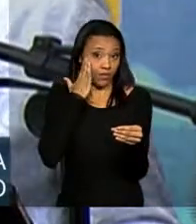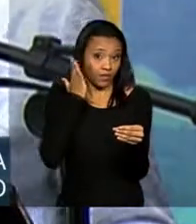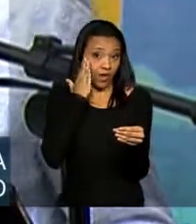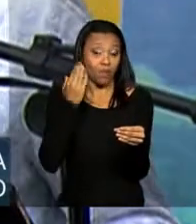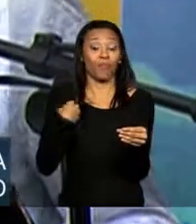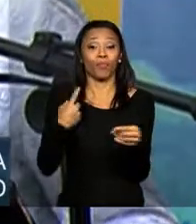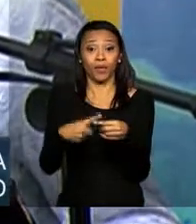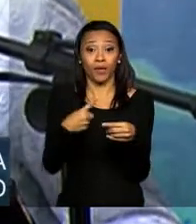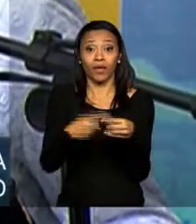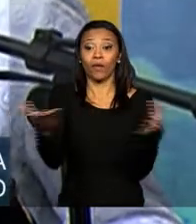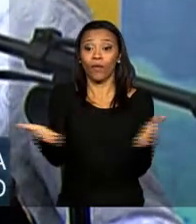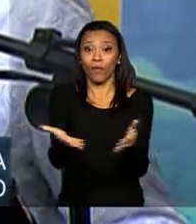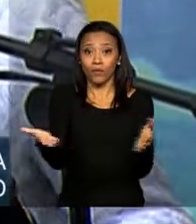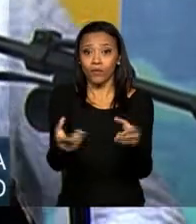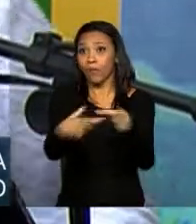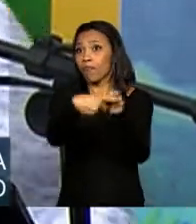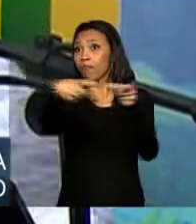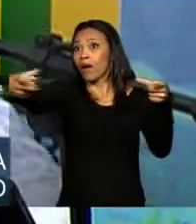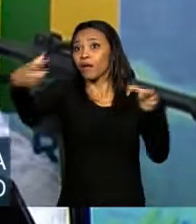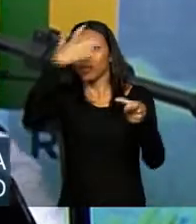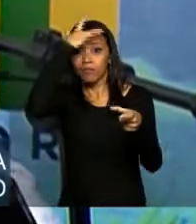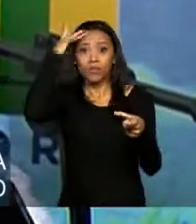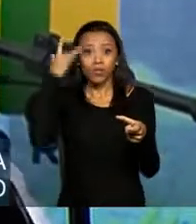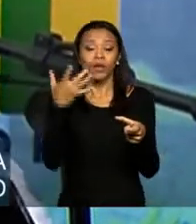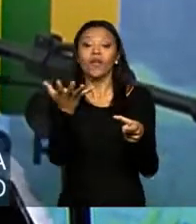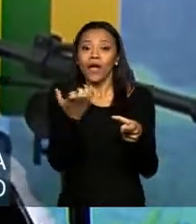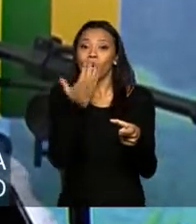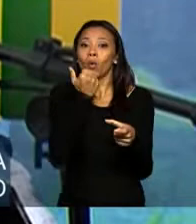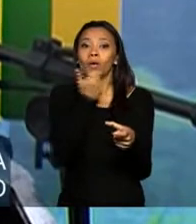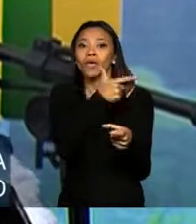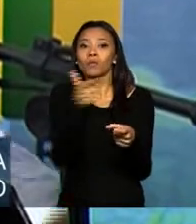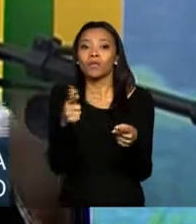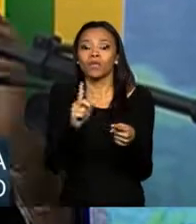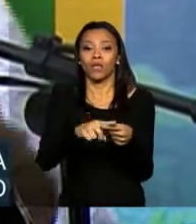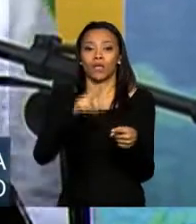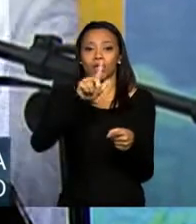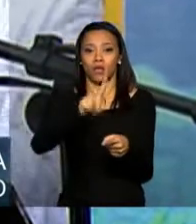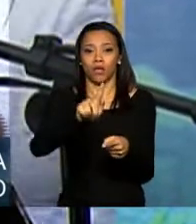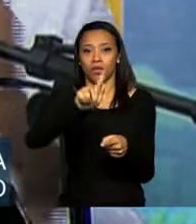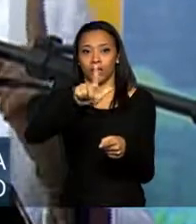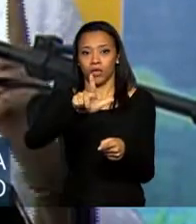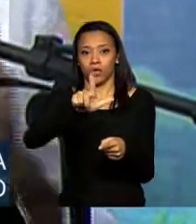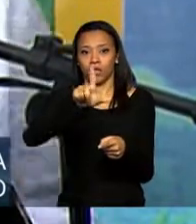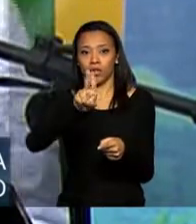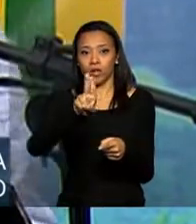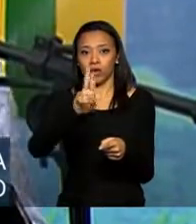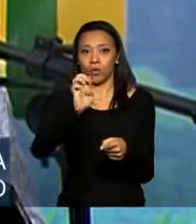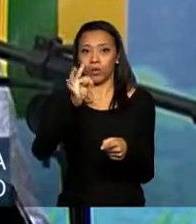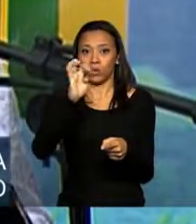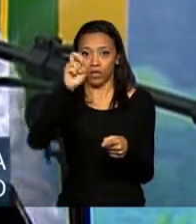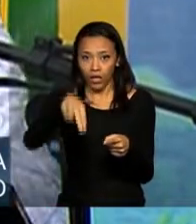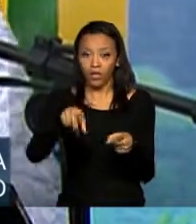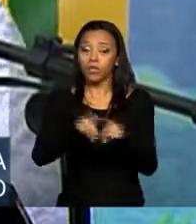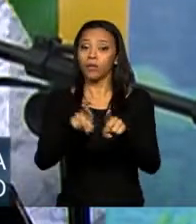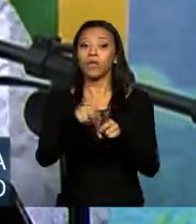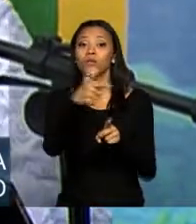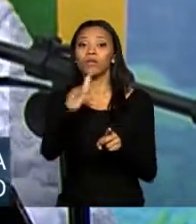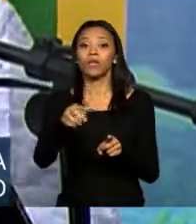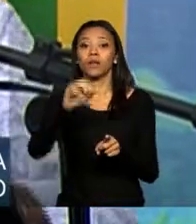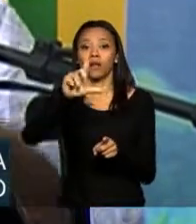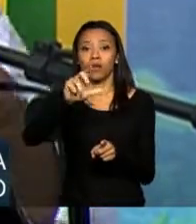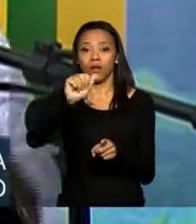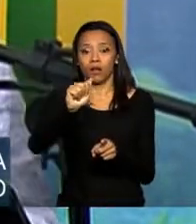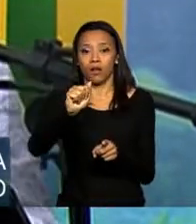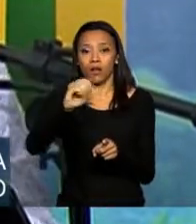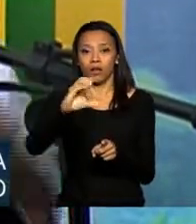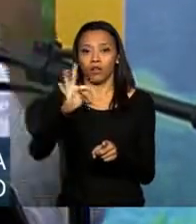muita gente hoje quer comer sem glúten sem lactose então Além disso vocês